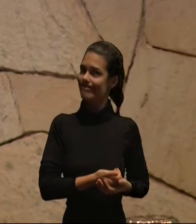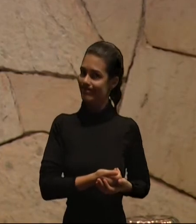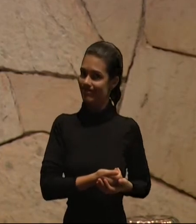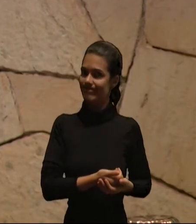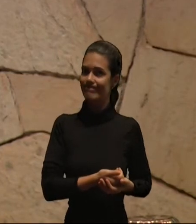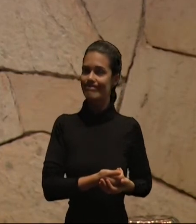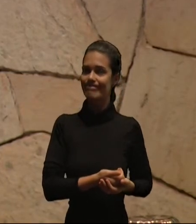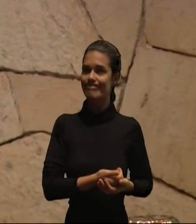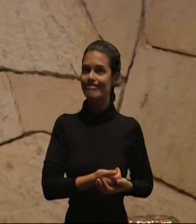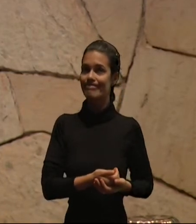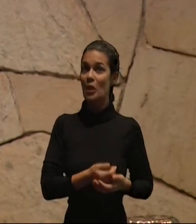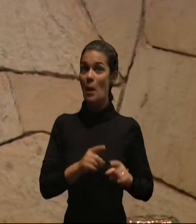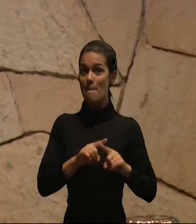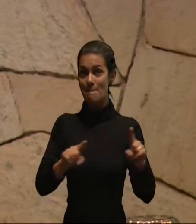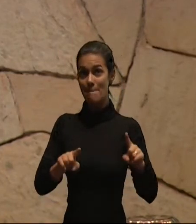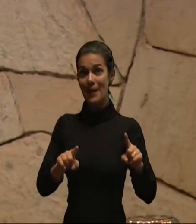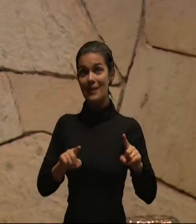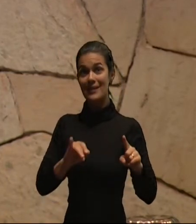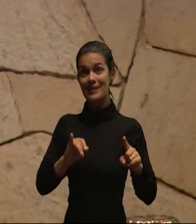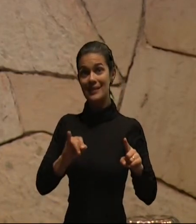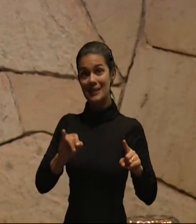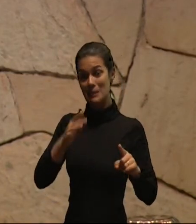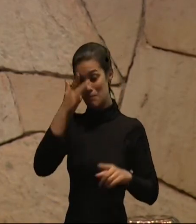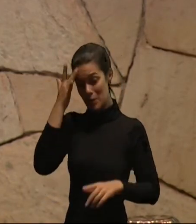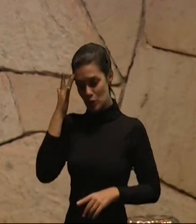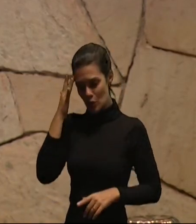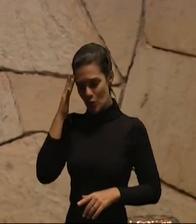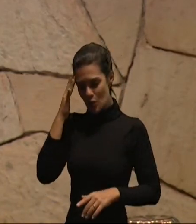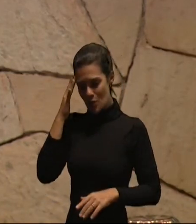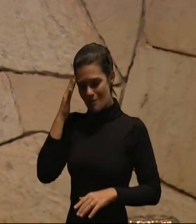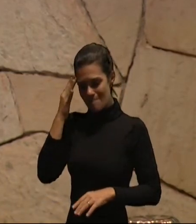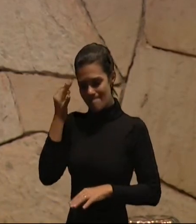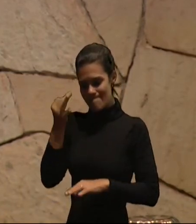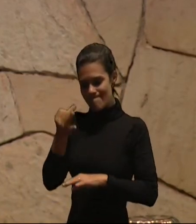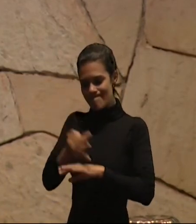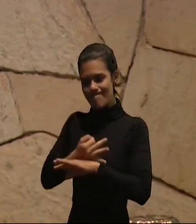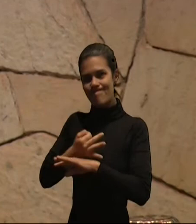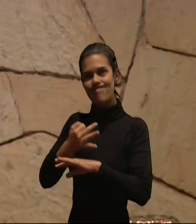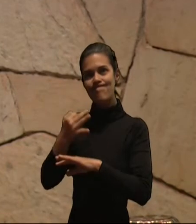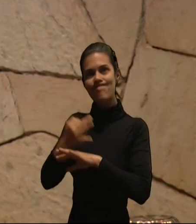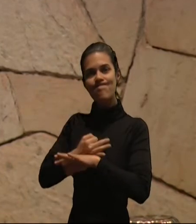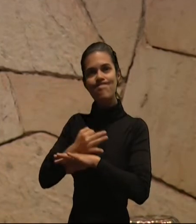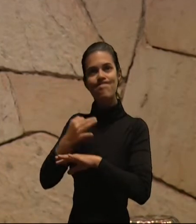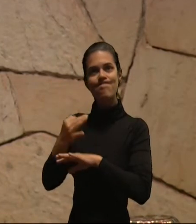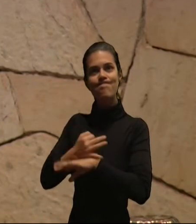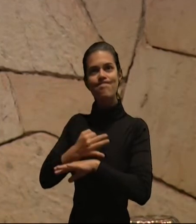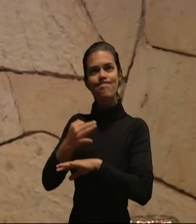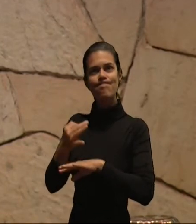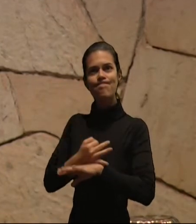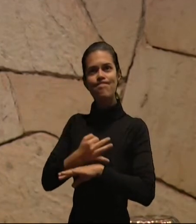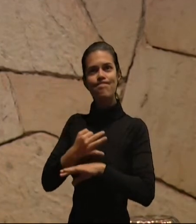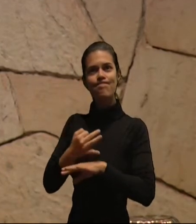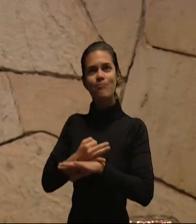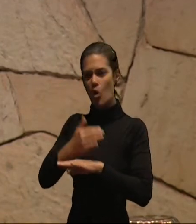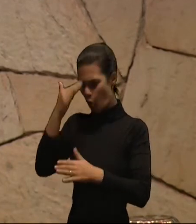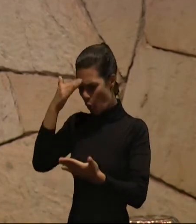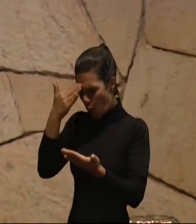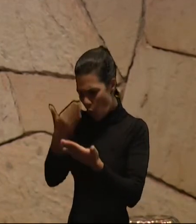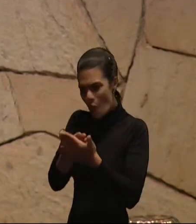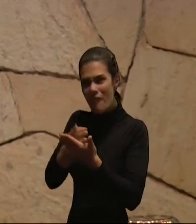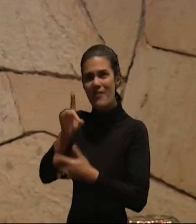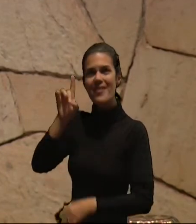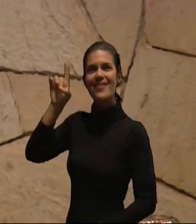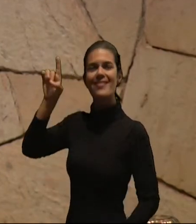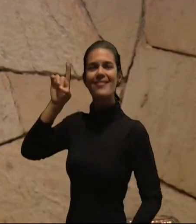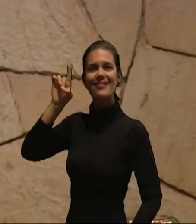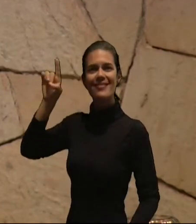Mas aquele que persevera, ele não perde o seu plano. Ele não perde-se no caminho.